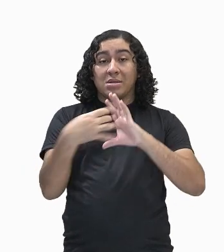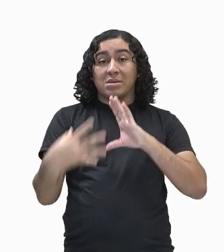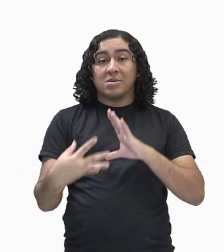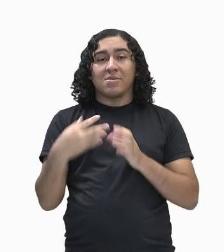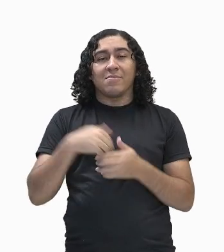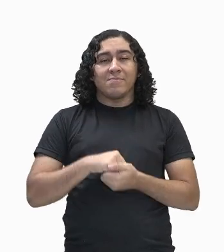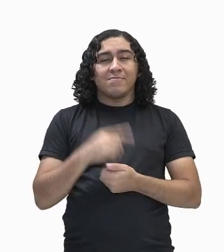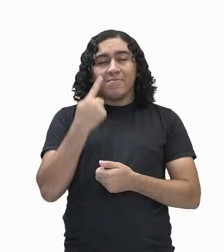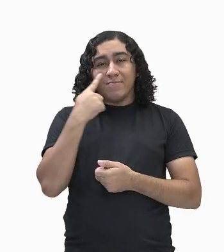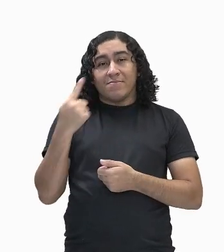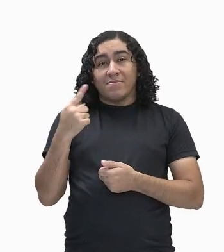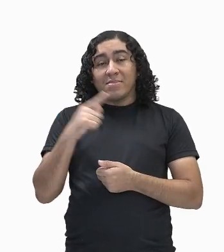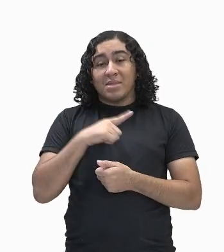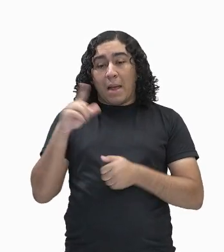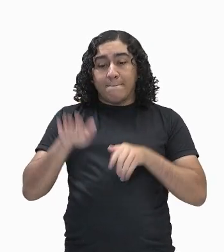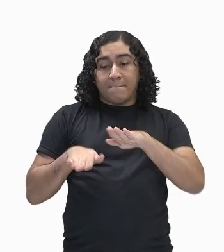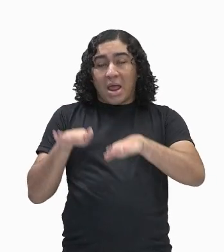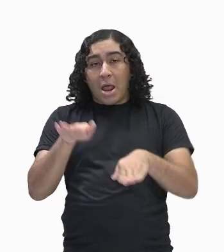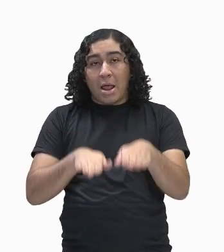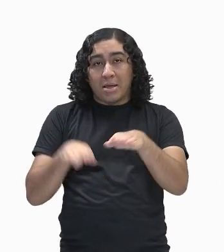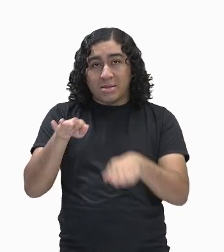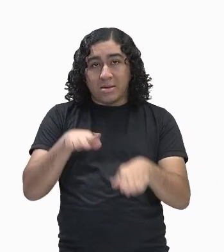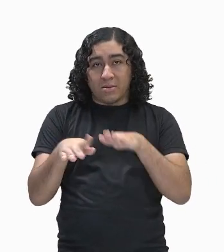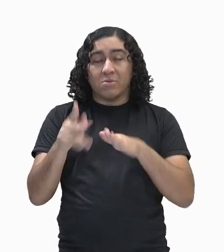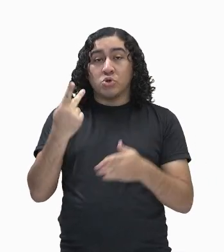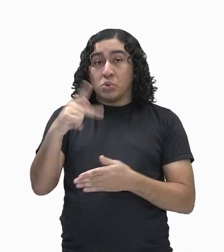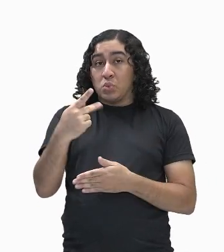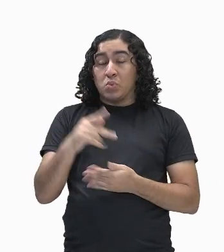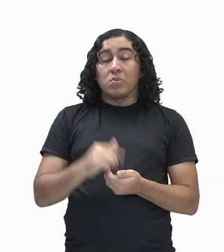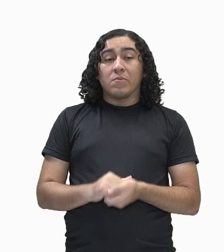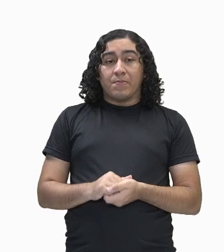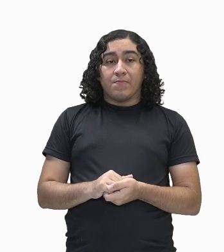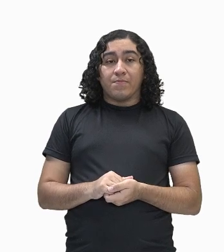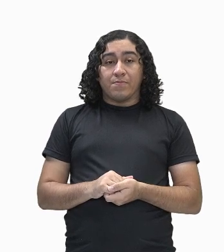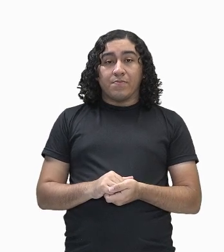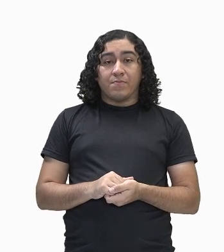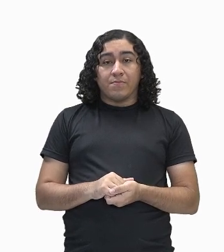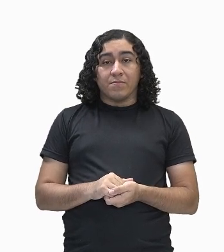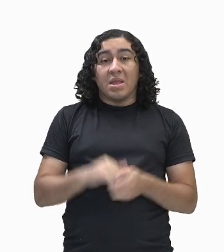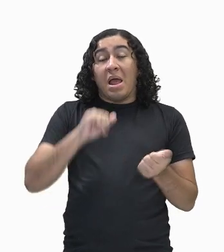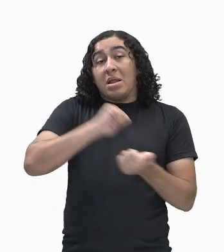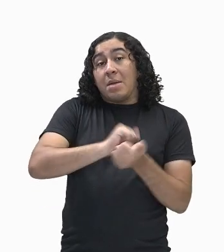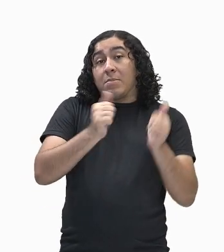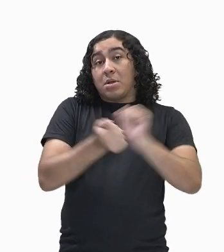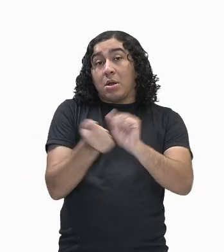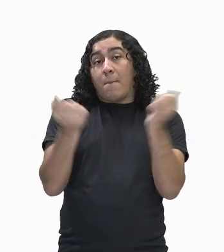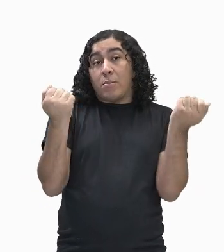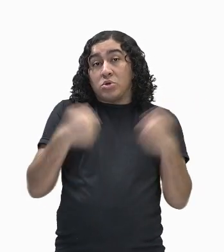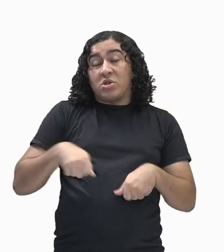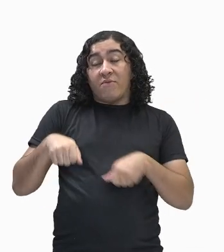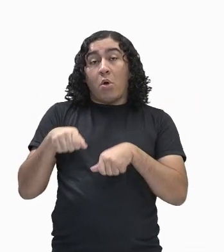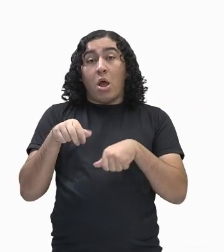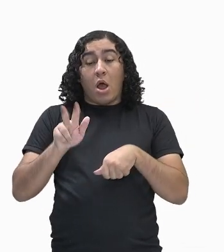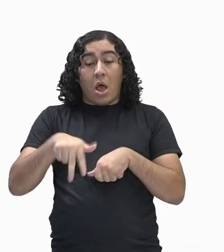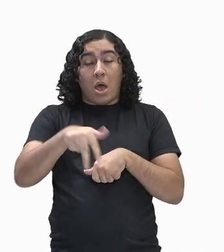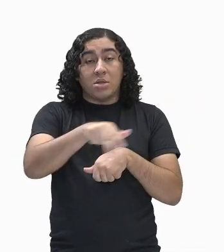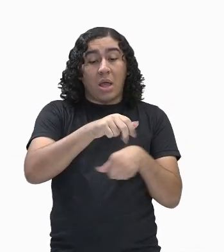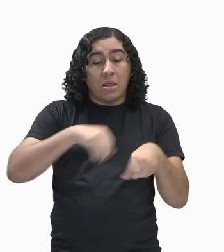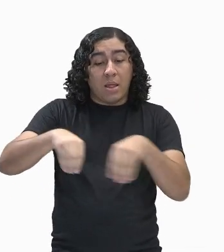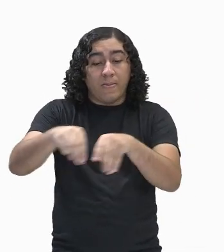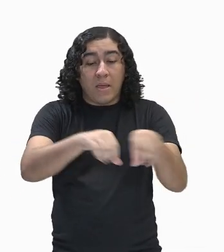Nós temos as patas presentes nesses indivíduos, que são adaptadas para a locomoção, tanto terrestre